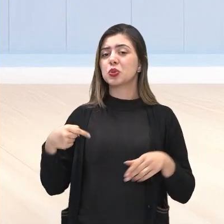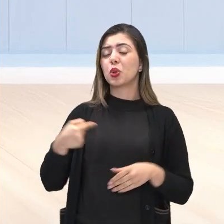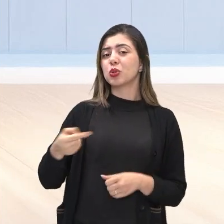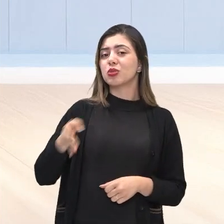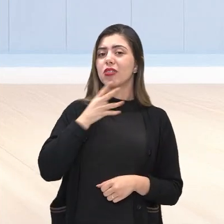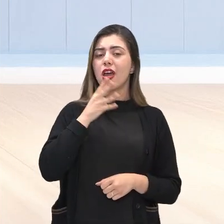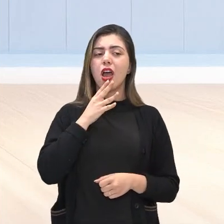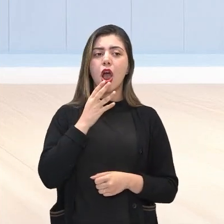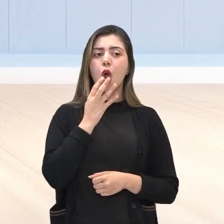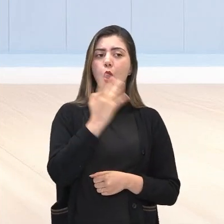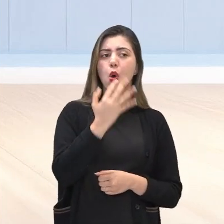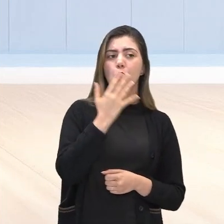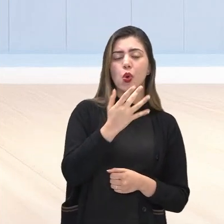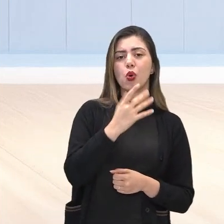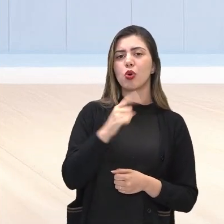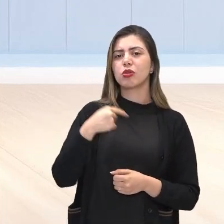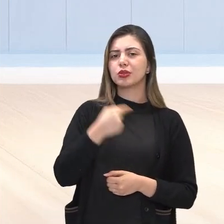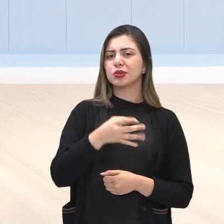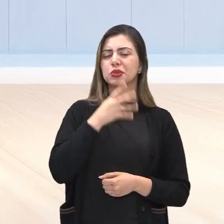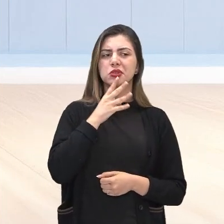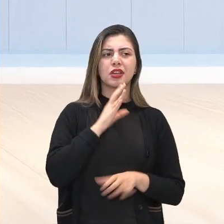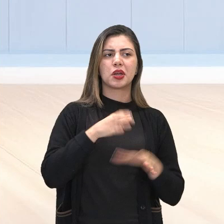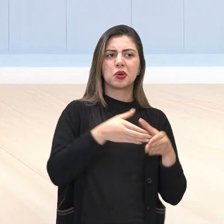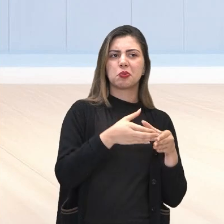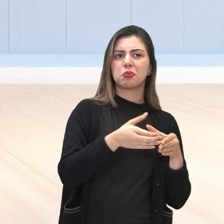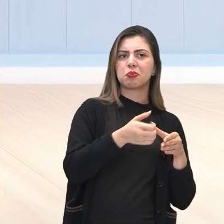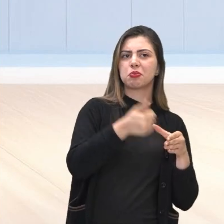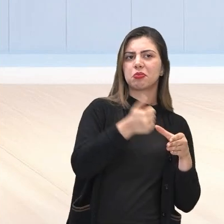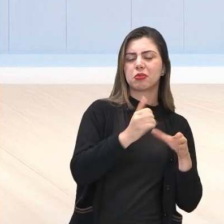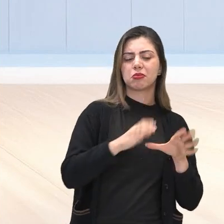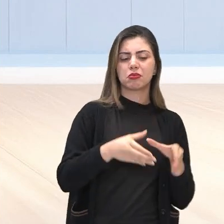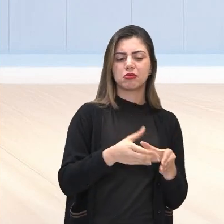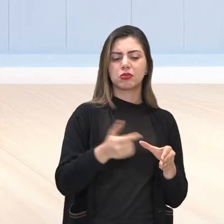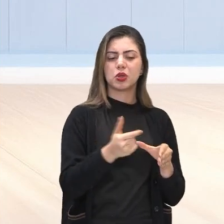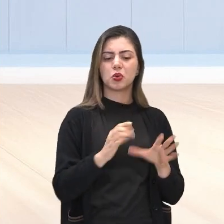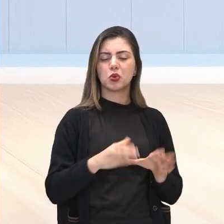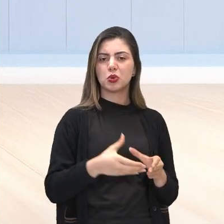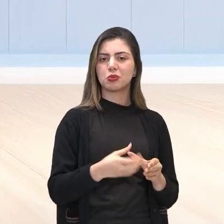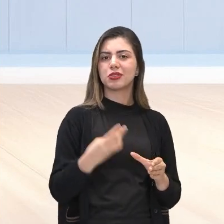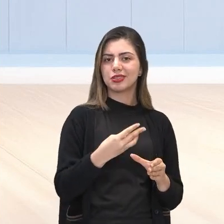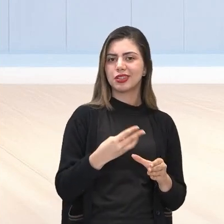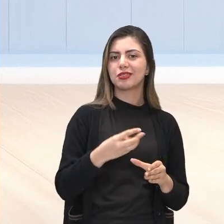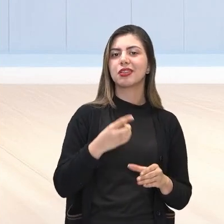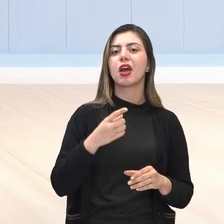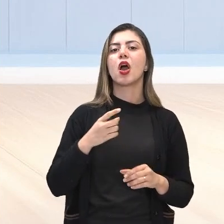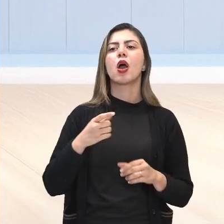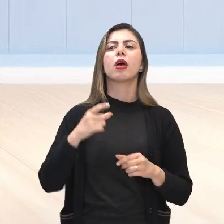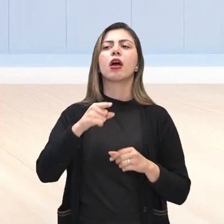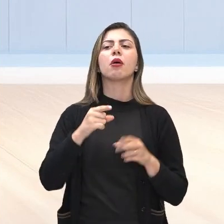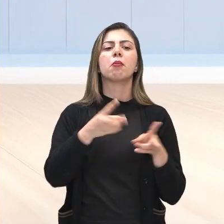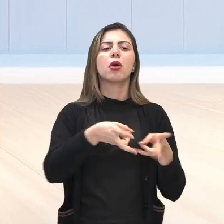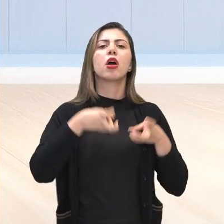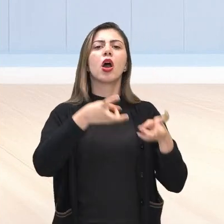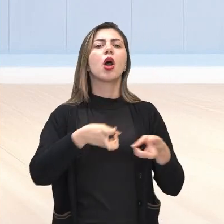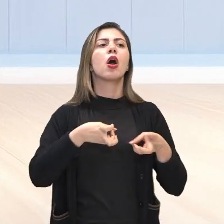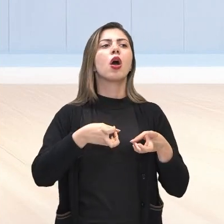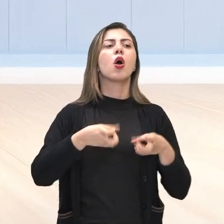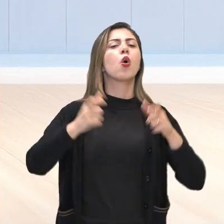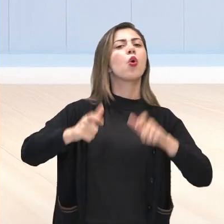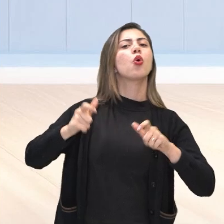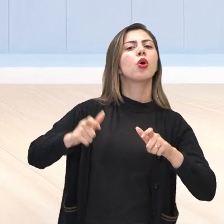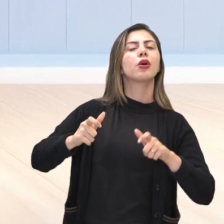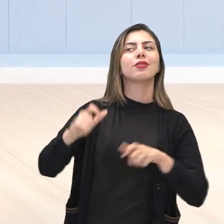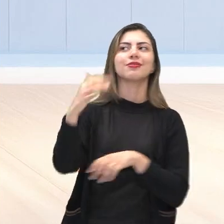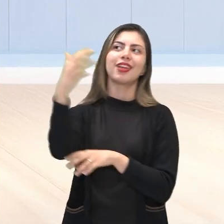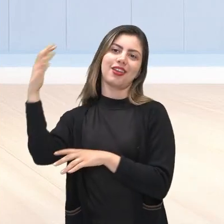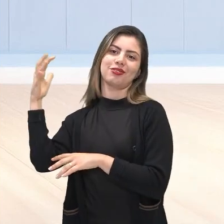primárias, secundárias, terciárias. Sim, a natureza nos dá isso. E hoje, além dessa consciência